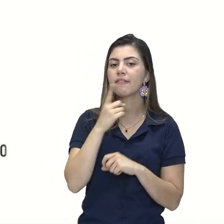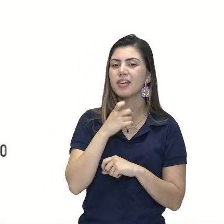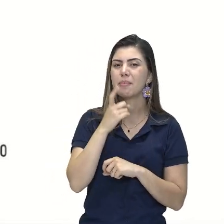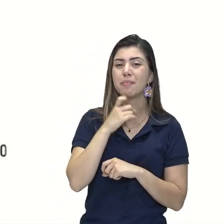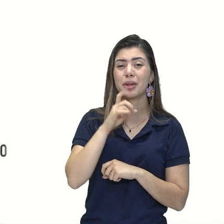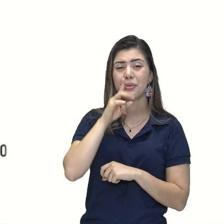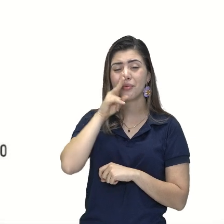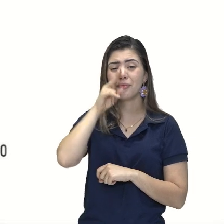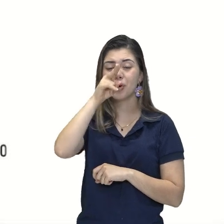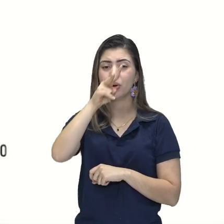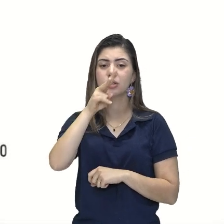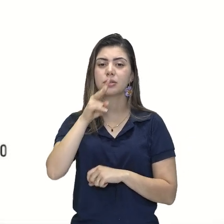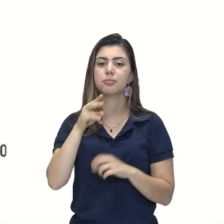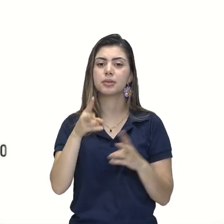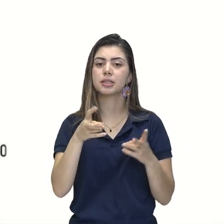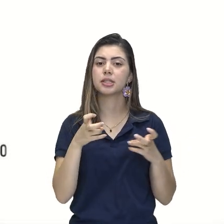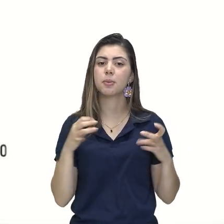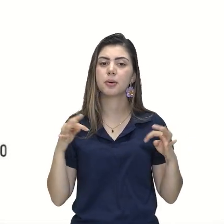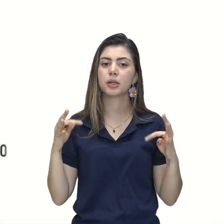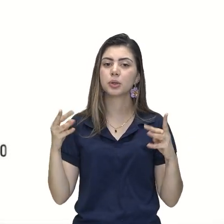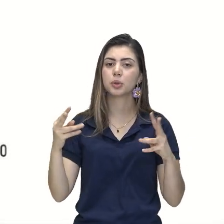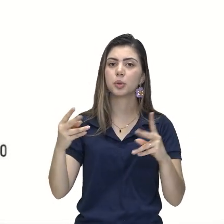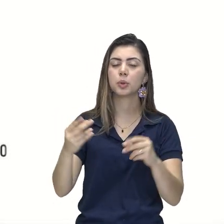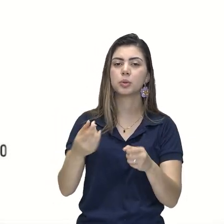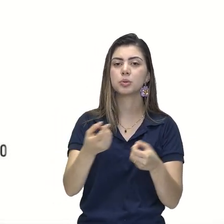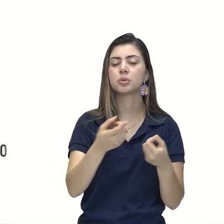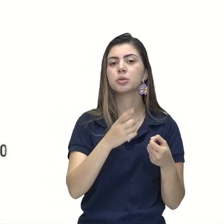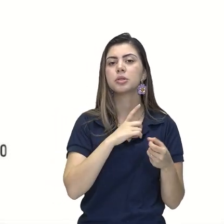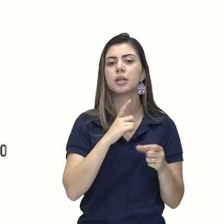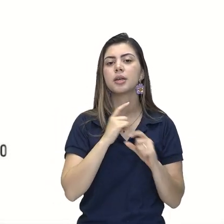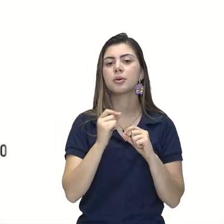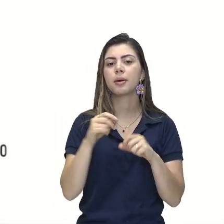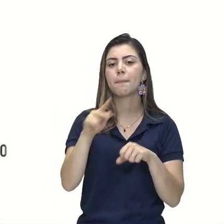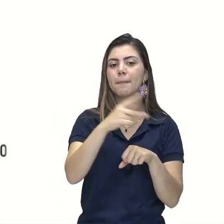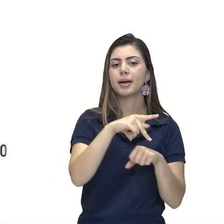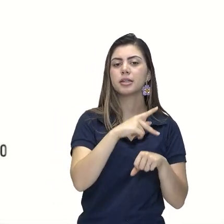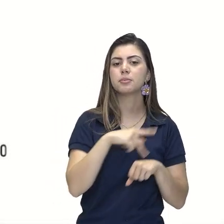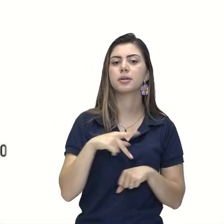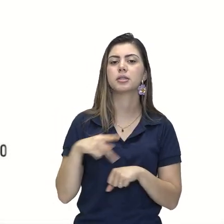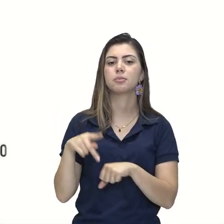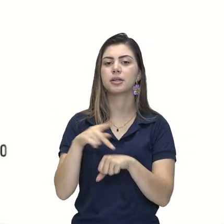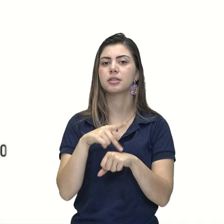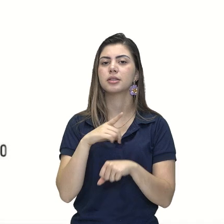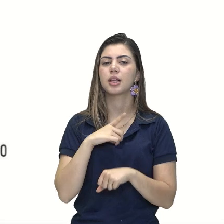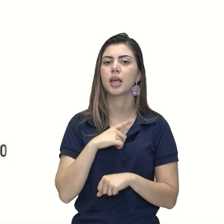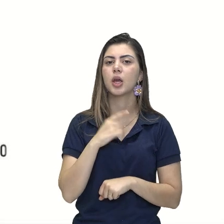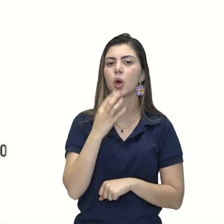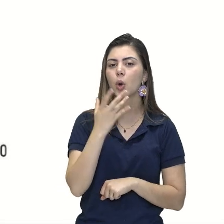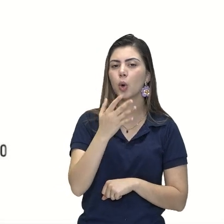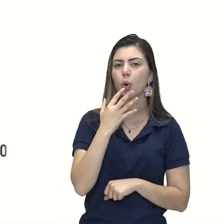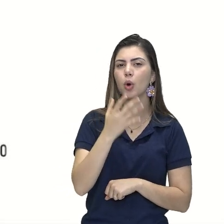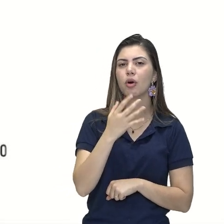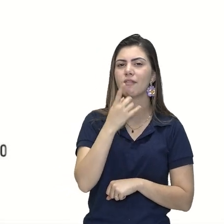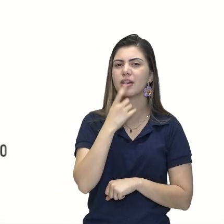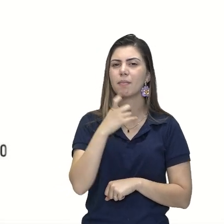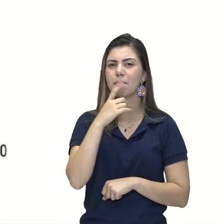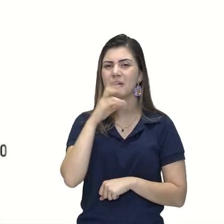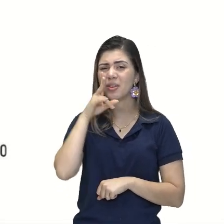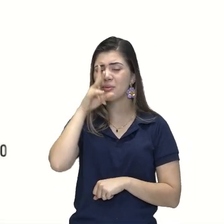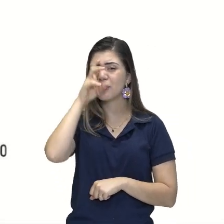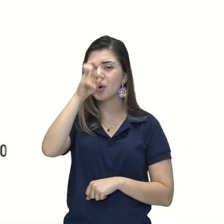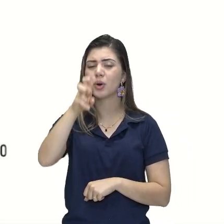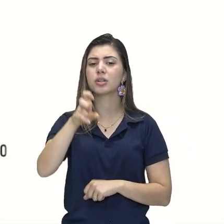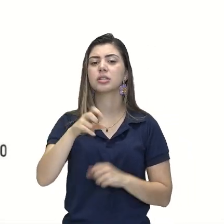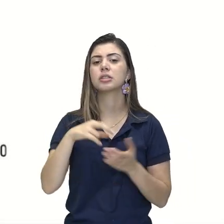os países, observe que todos os países que estão ali identificados com um tom de vermelho mais intenso, quer dizer